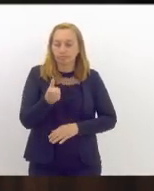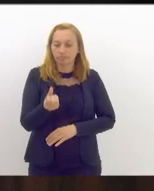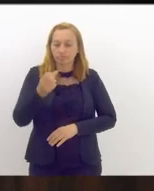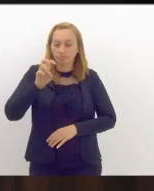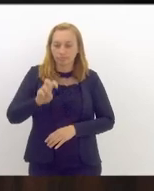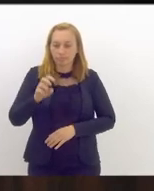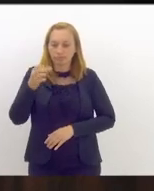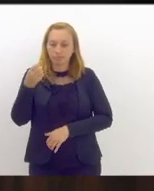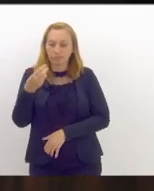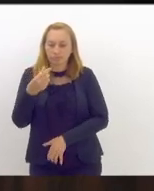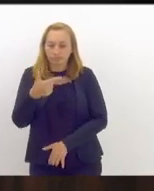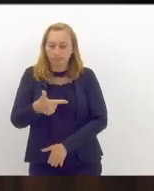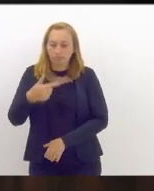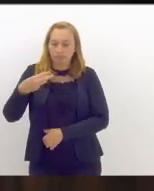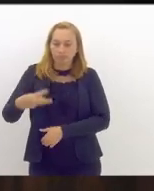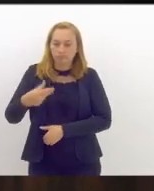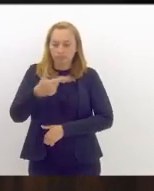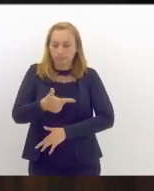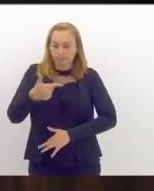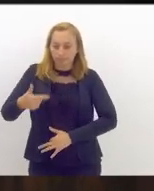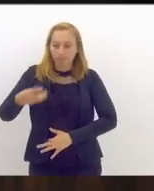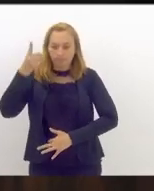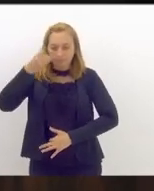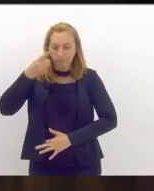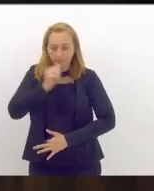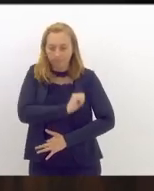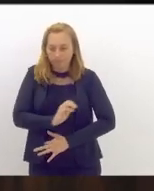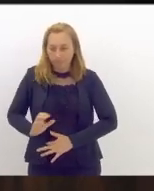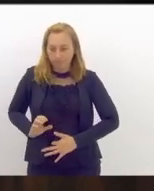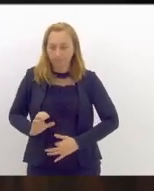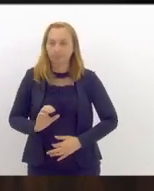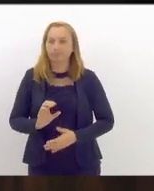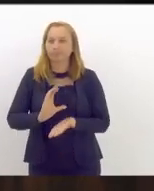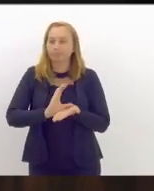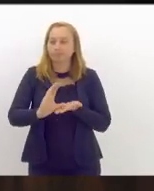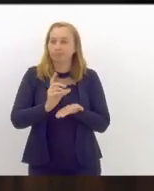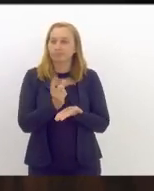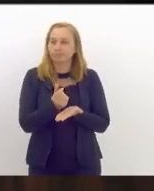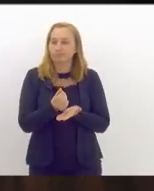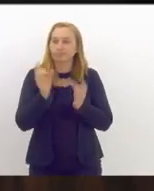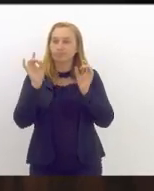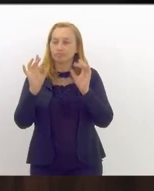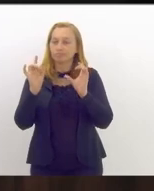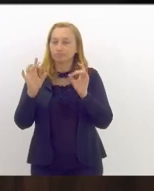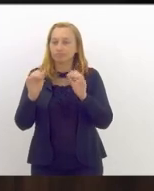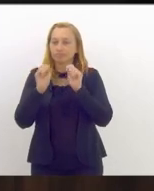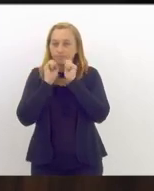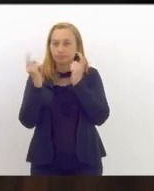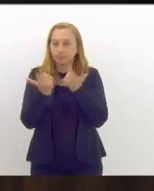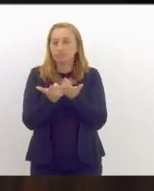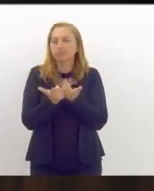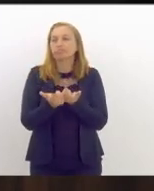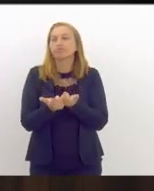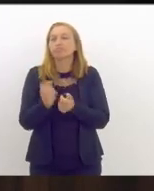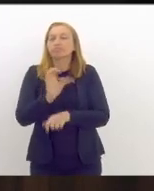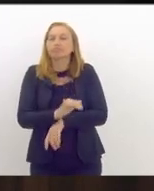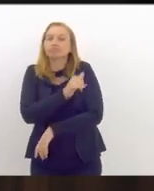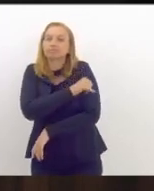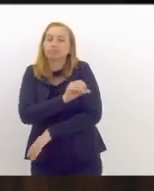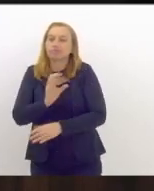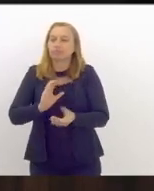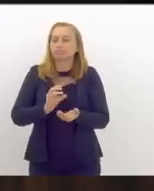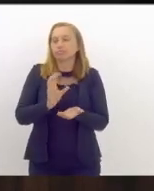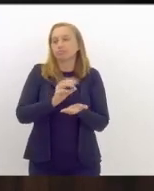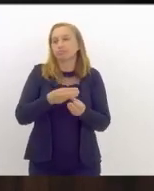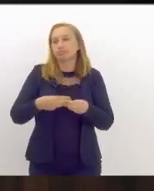65 23 22 de autoria Deputado André Siciliano Que destino nos recursos do fundo especial da Assembleia Legislativa do Estado do Rio de Janeiro aos